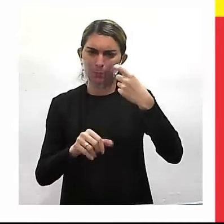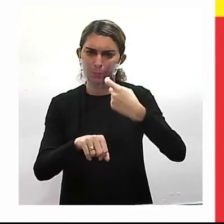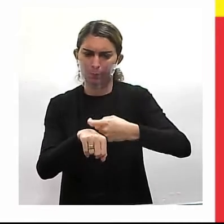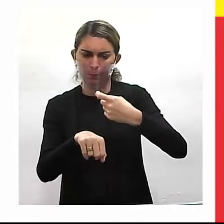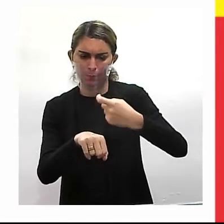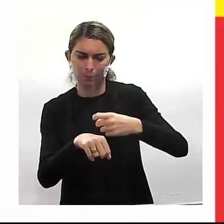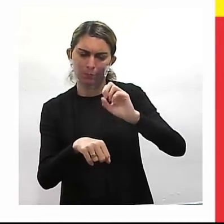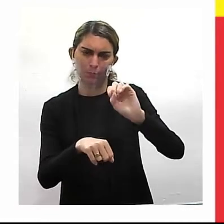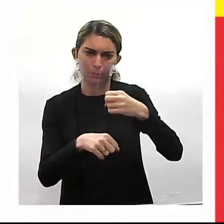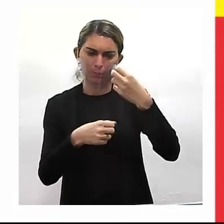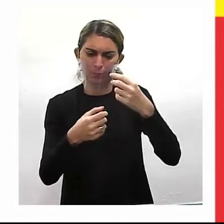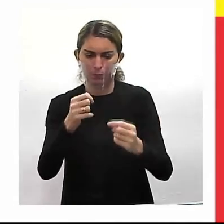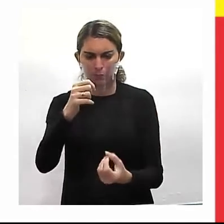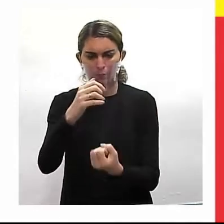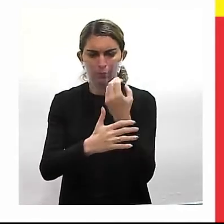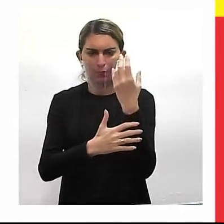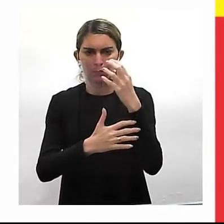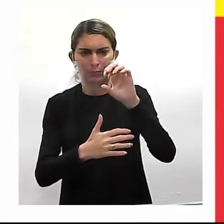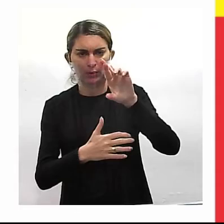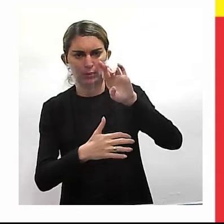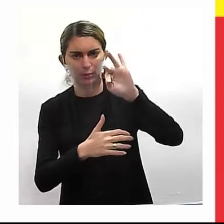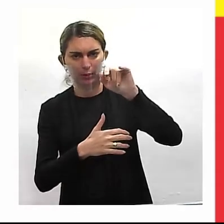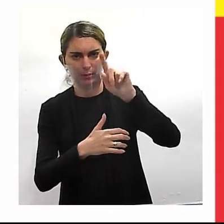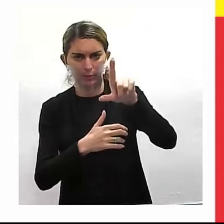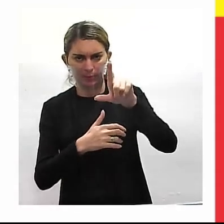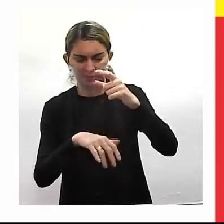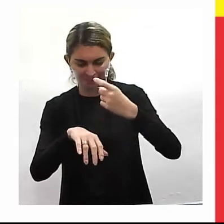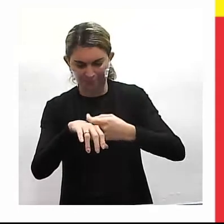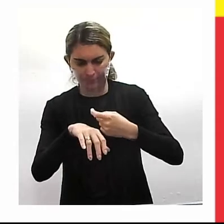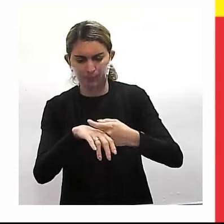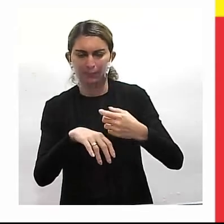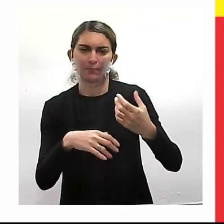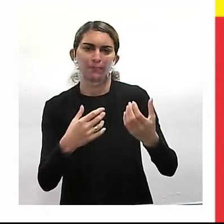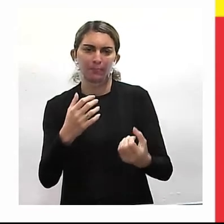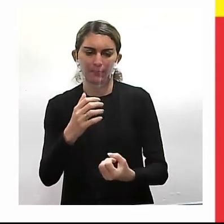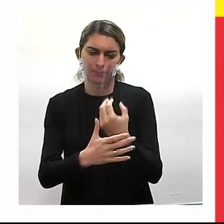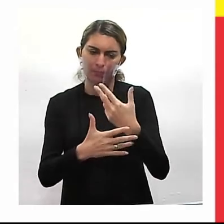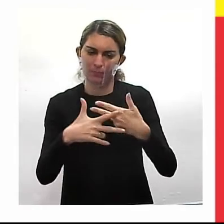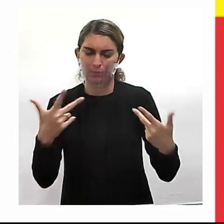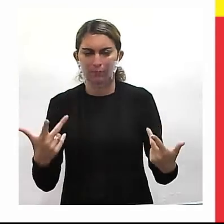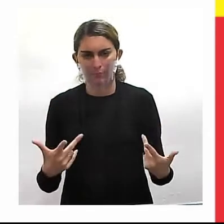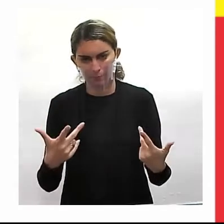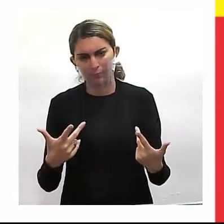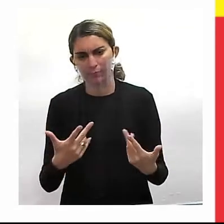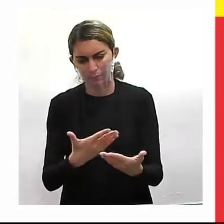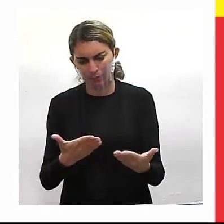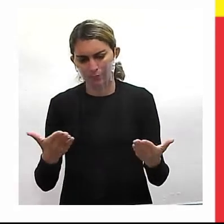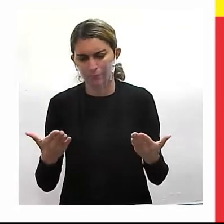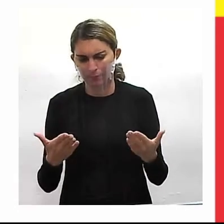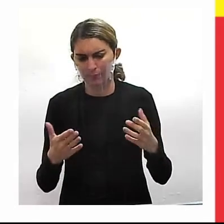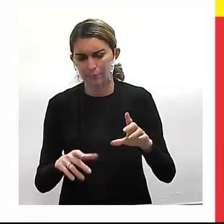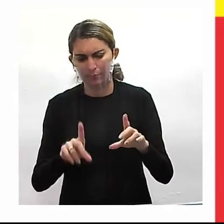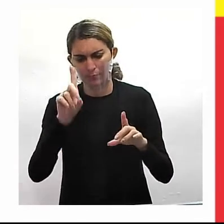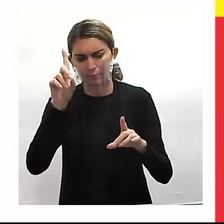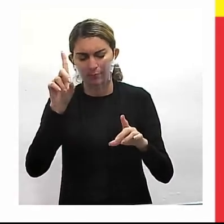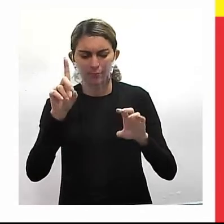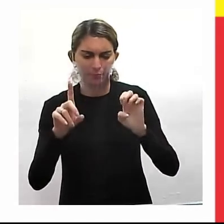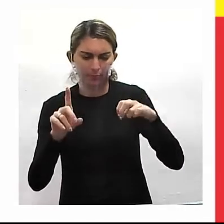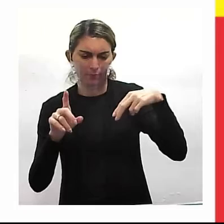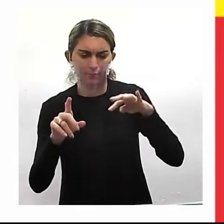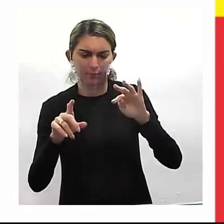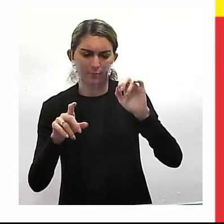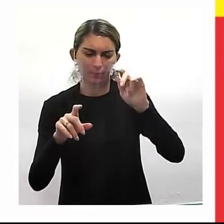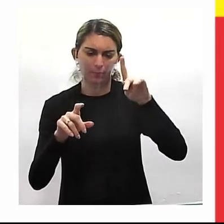solidificação ou formação de um cristal, certo? De um mol de um cristal de alguma substância. Letra D,